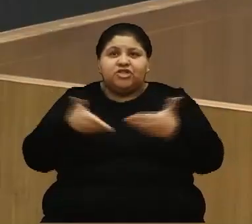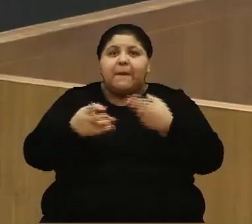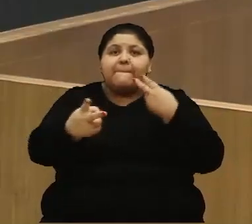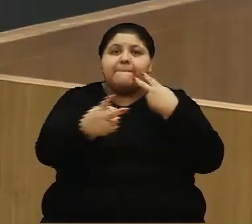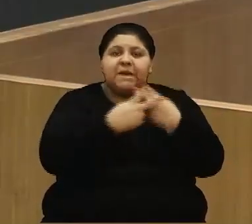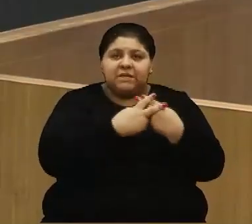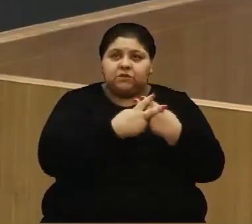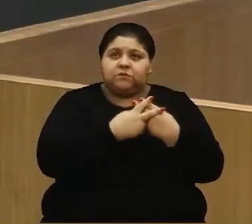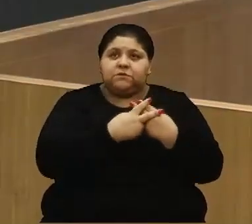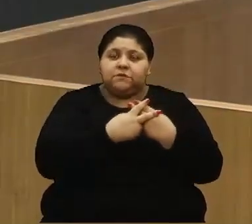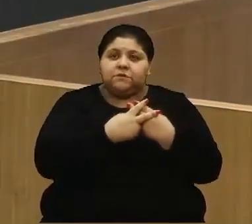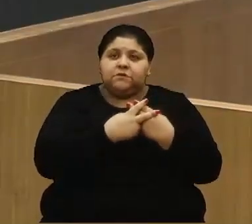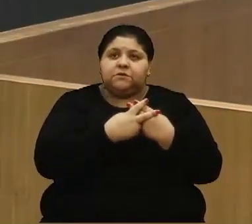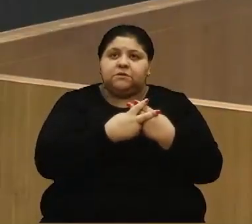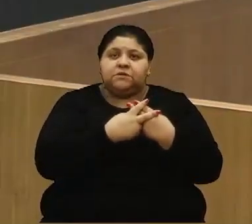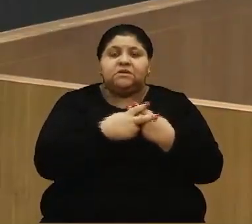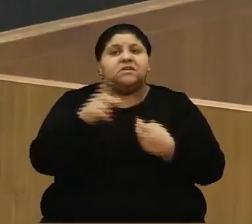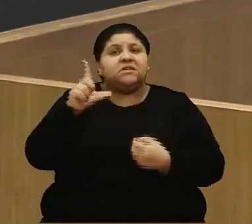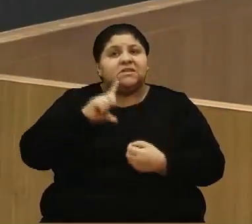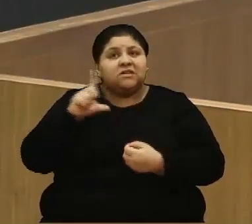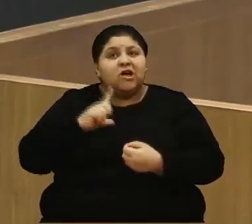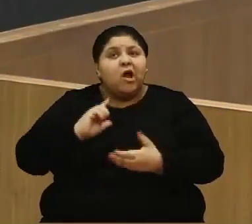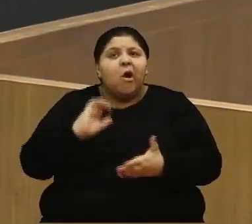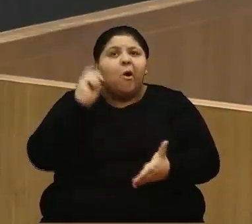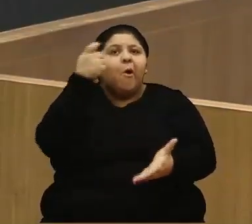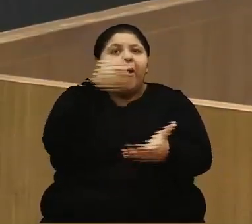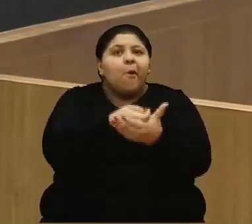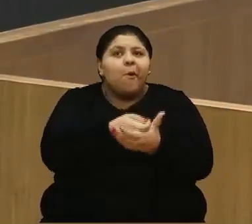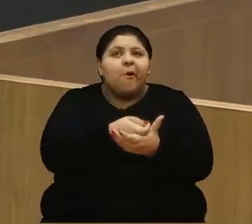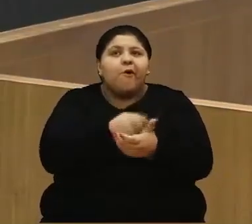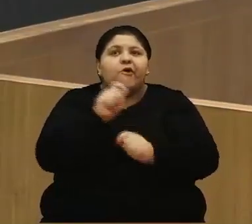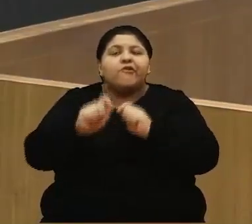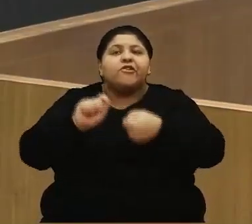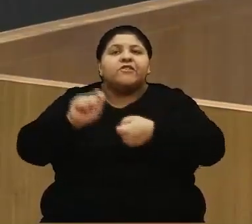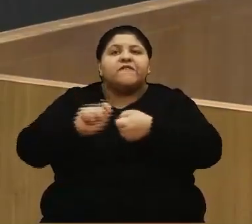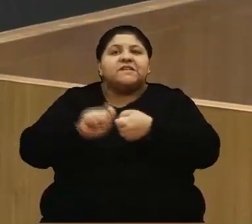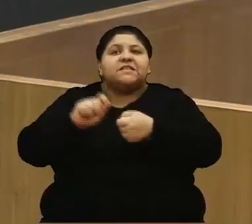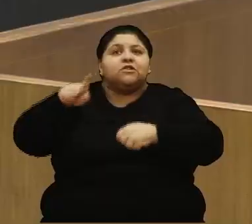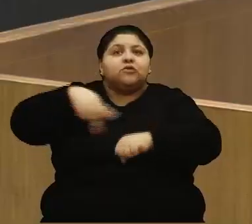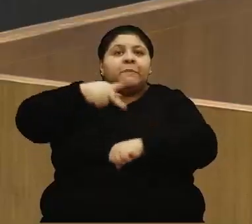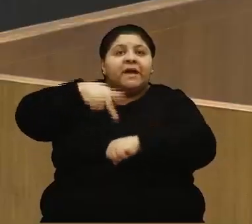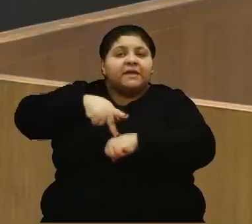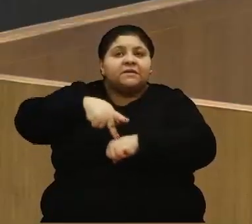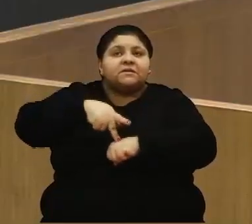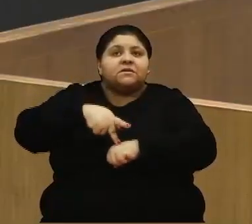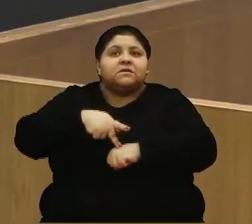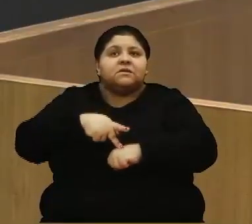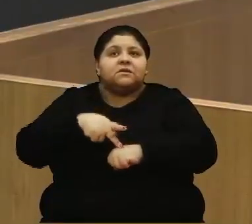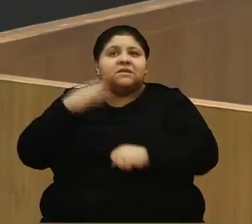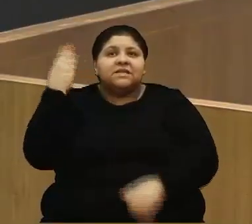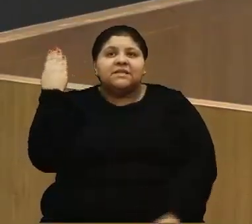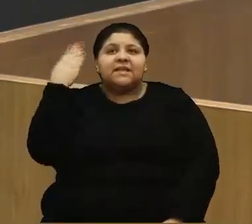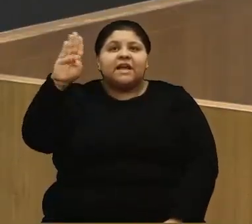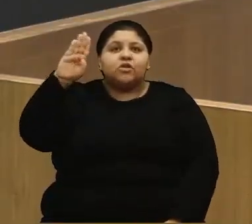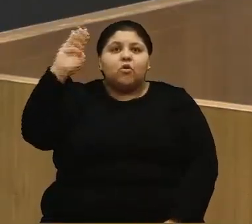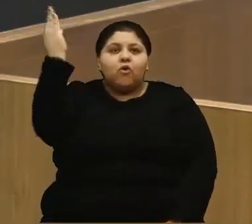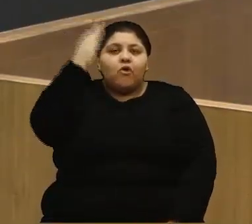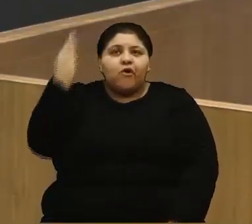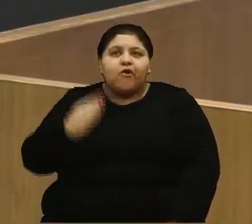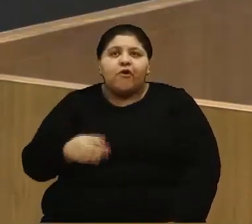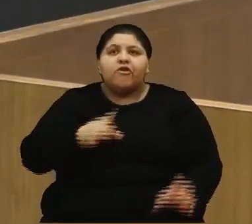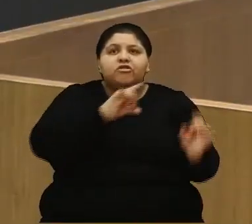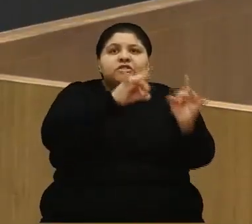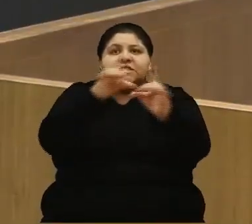preso. Deveria estar pagando pelo que ele está fazendo no nosso país. Traidor da pátria. Se vende